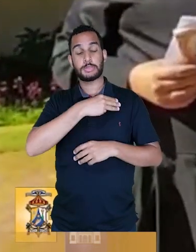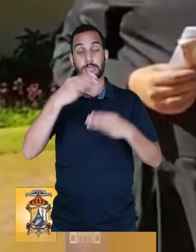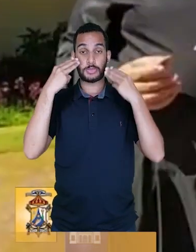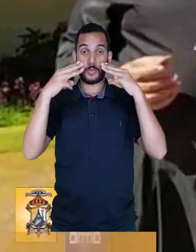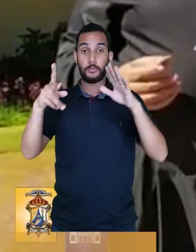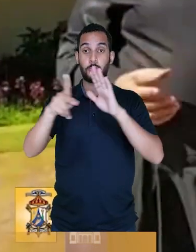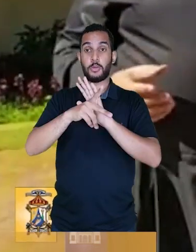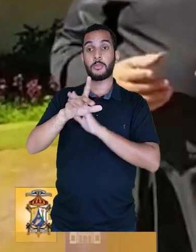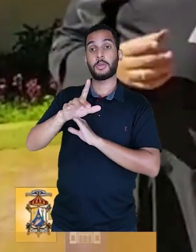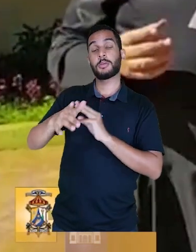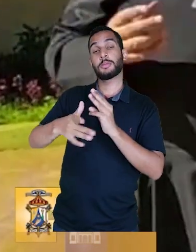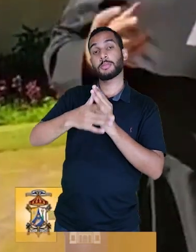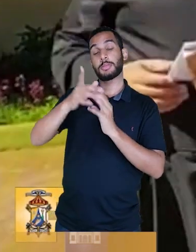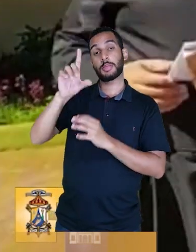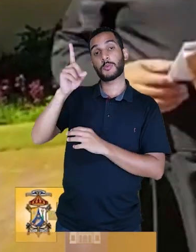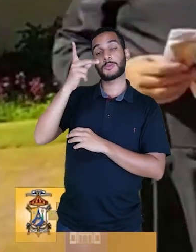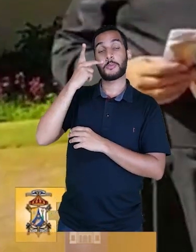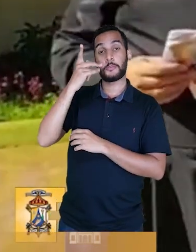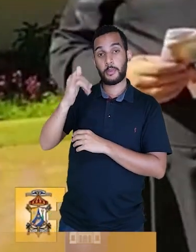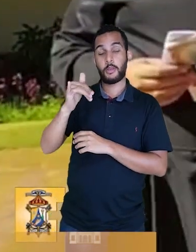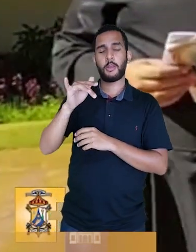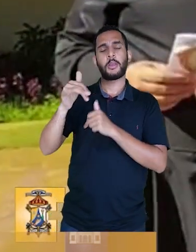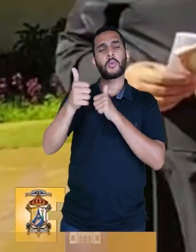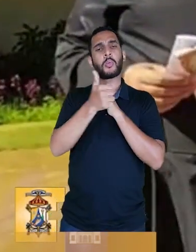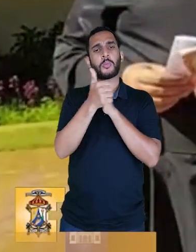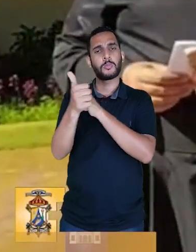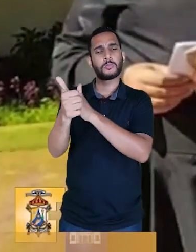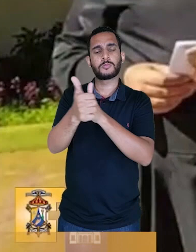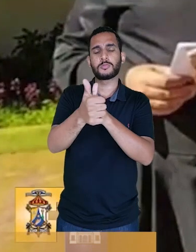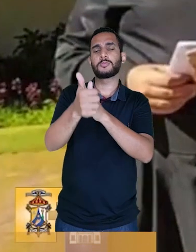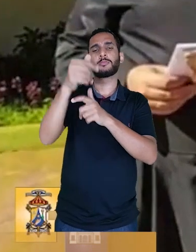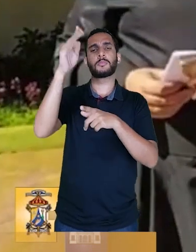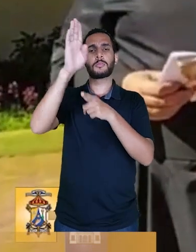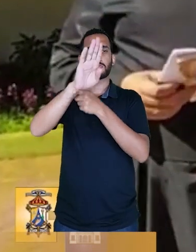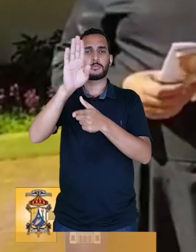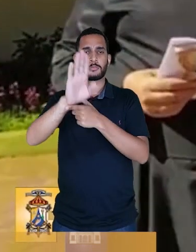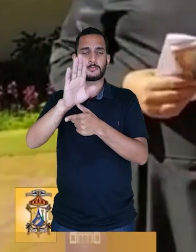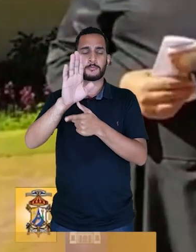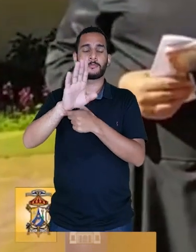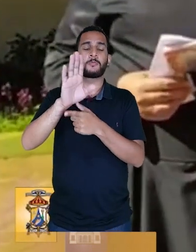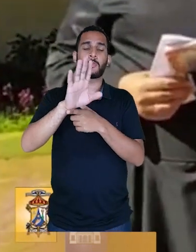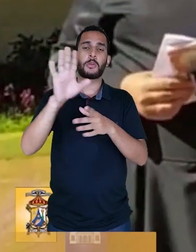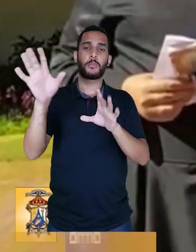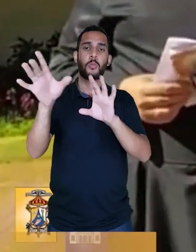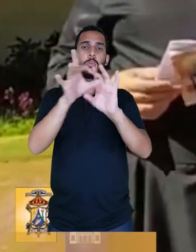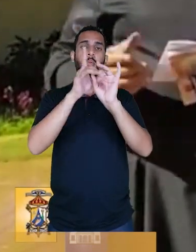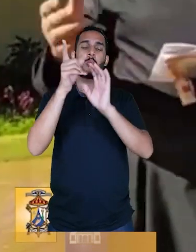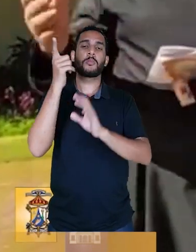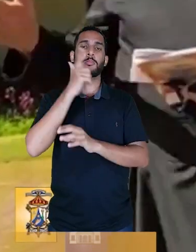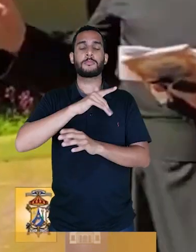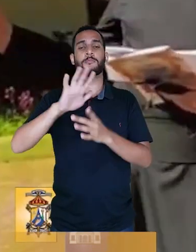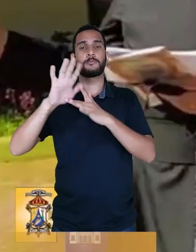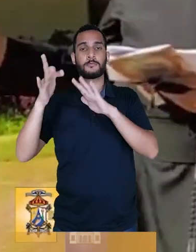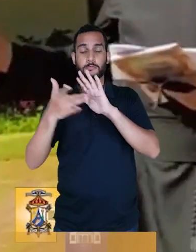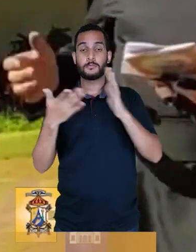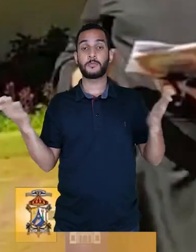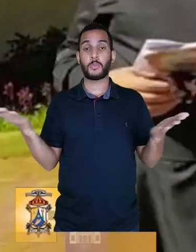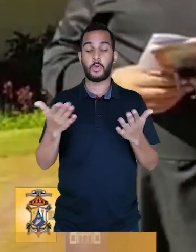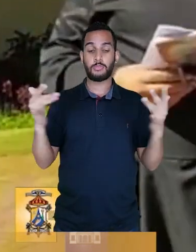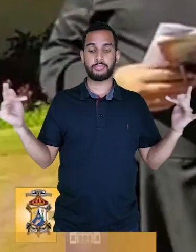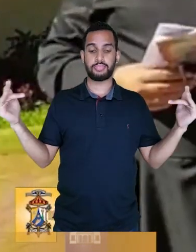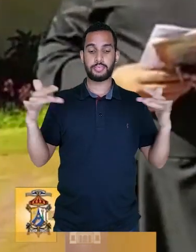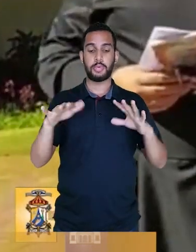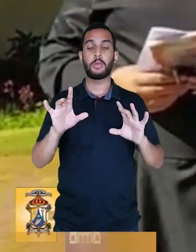Eterno. Ela que é mãe, que conduz a humanidade ao encontro do seu Filho Jesus. Reunidos neste